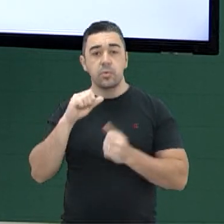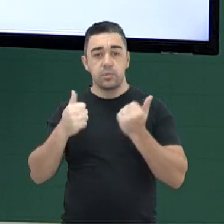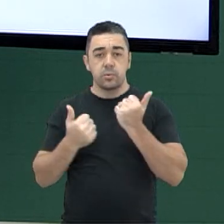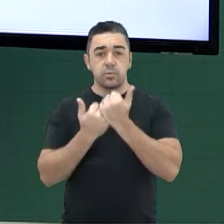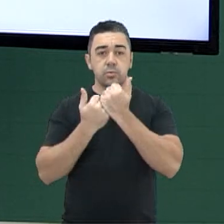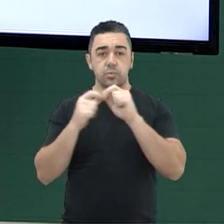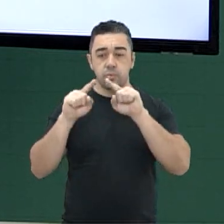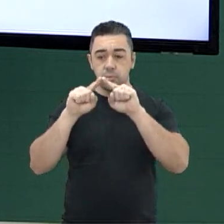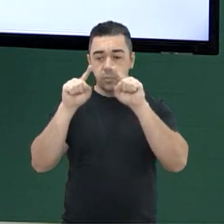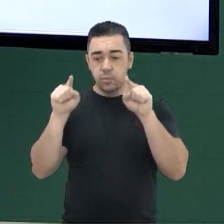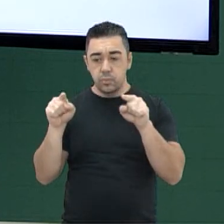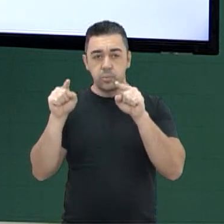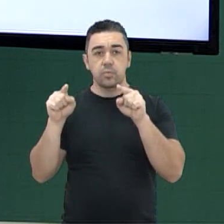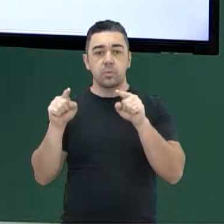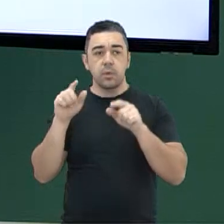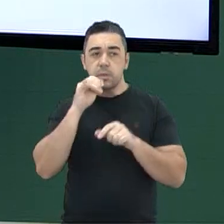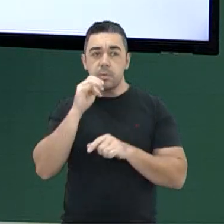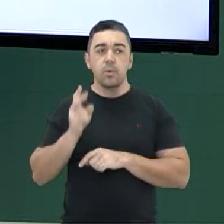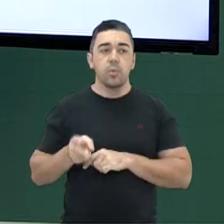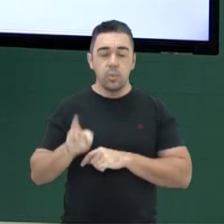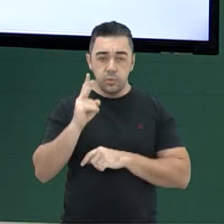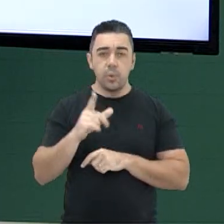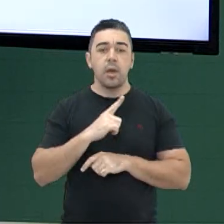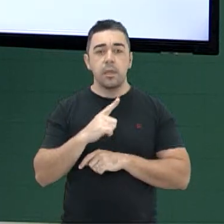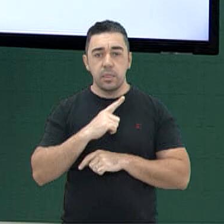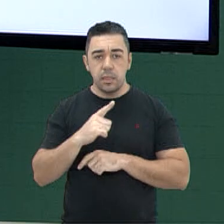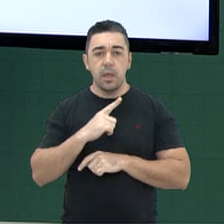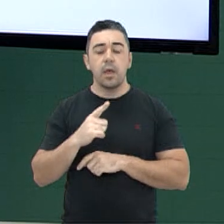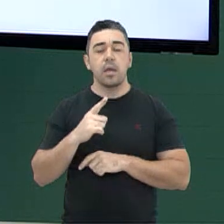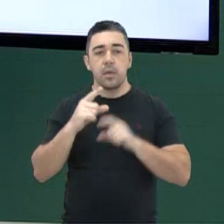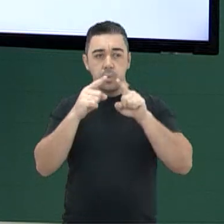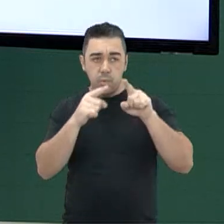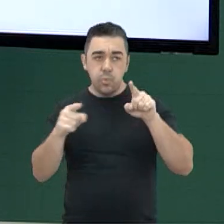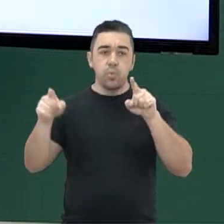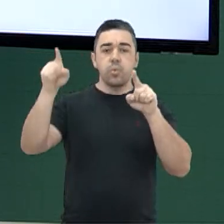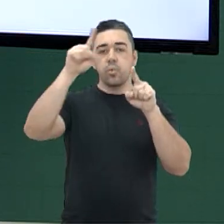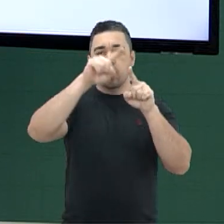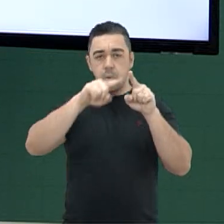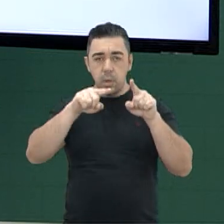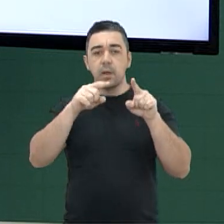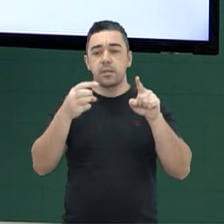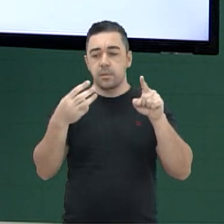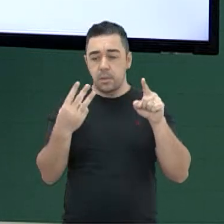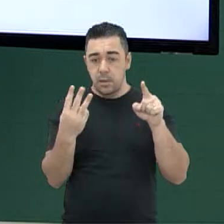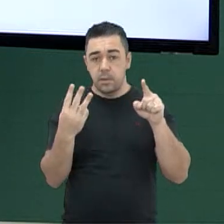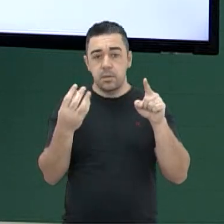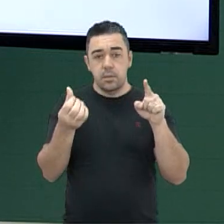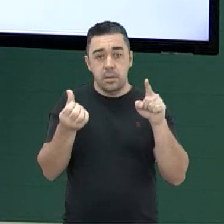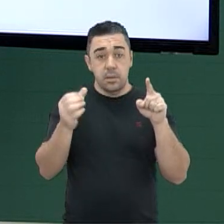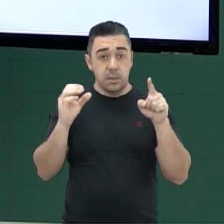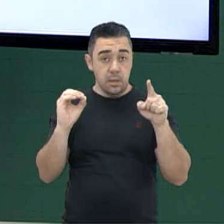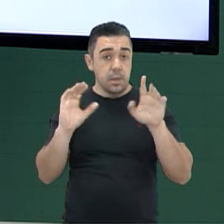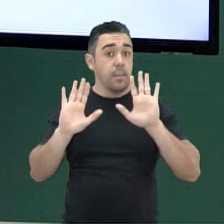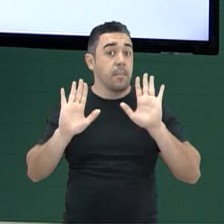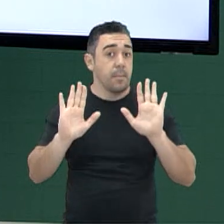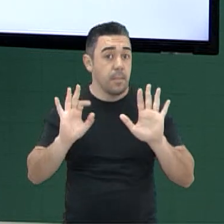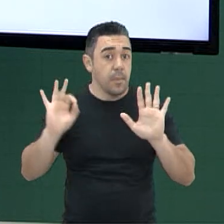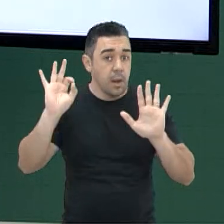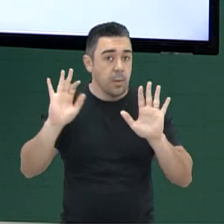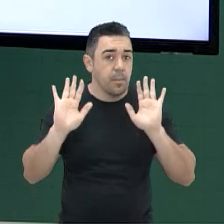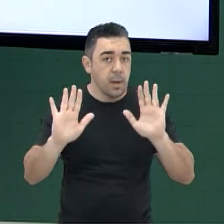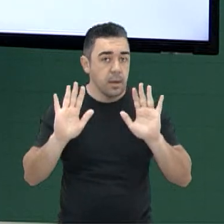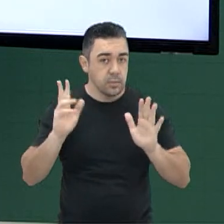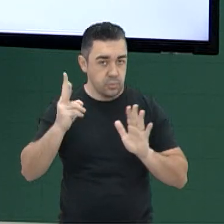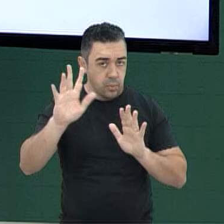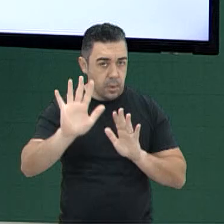continuar completando aqui, eu vou ter um ângulo de 360 graus. Mas isso nós vamos dar na